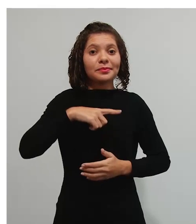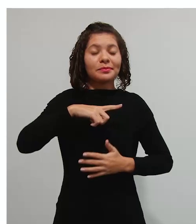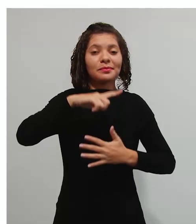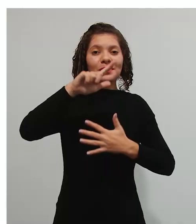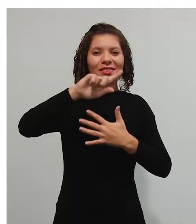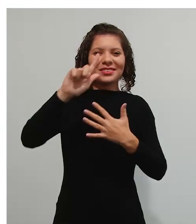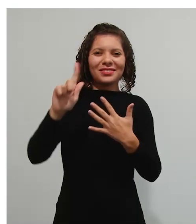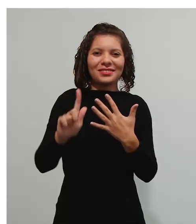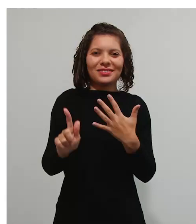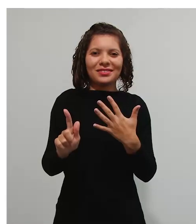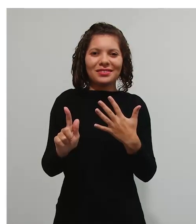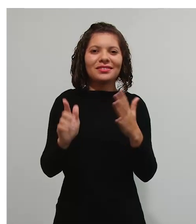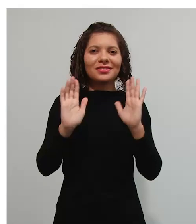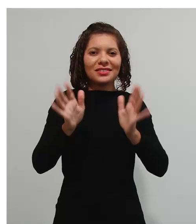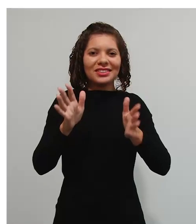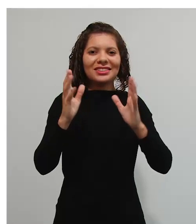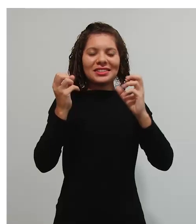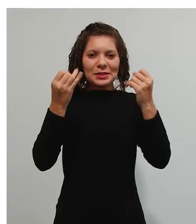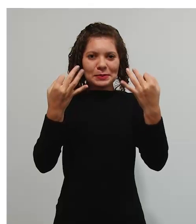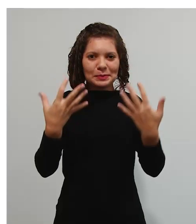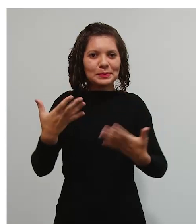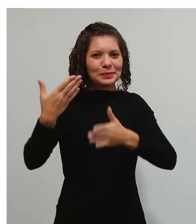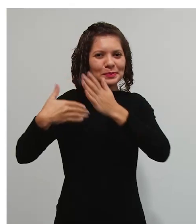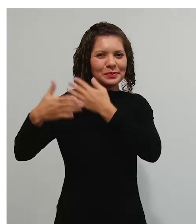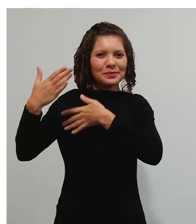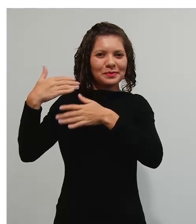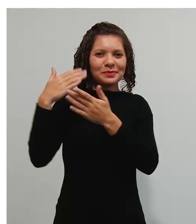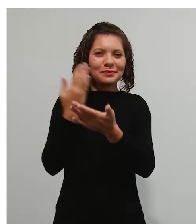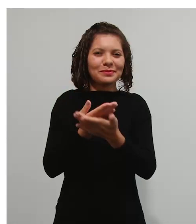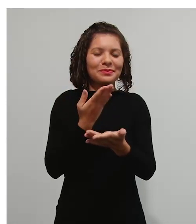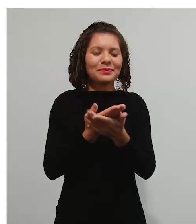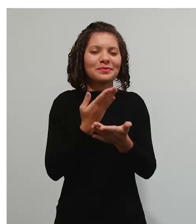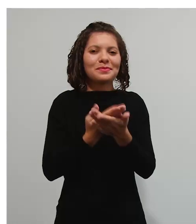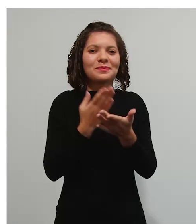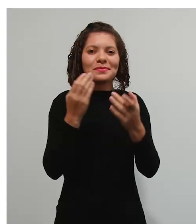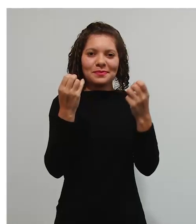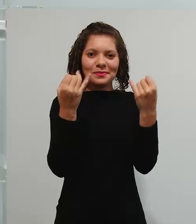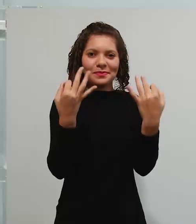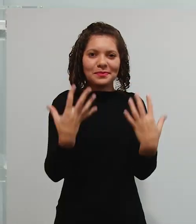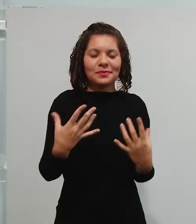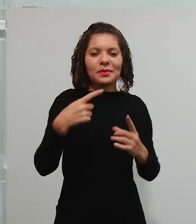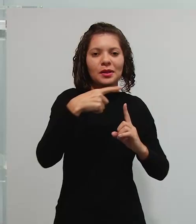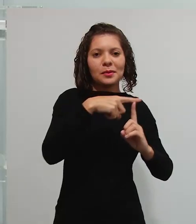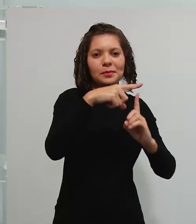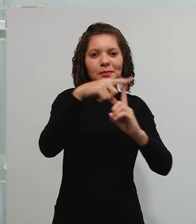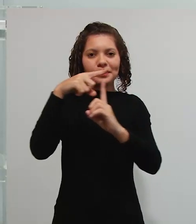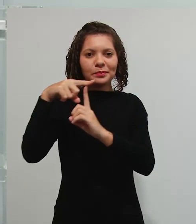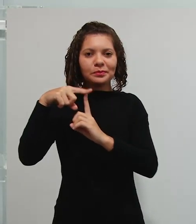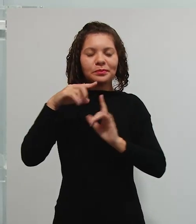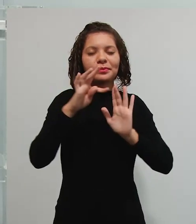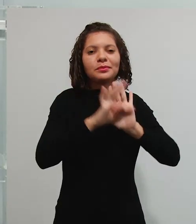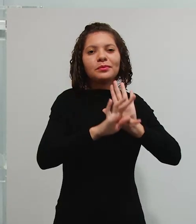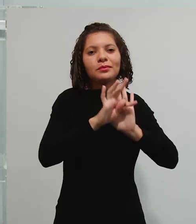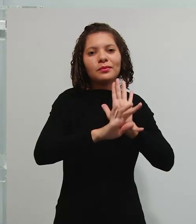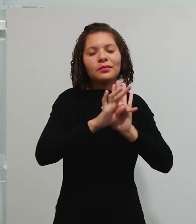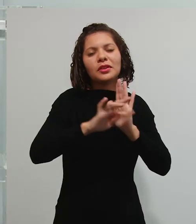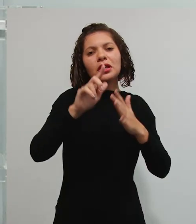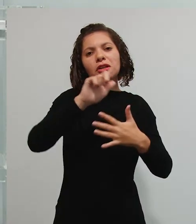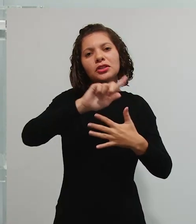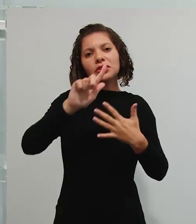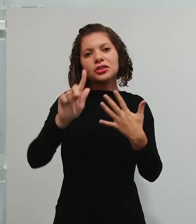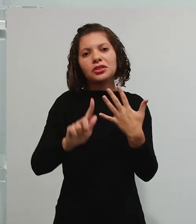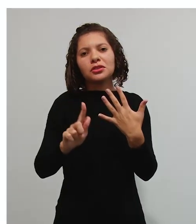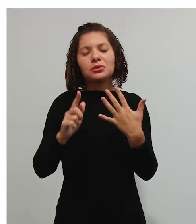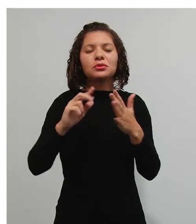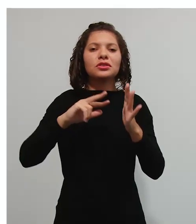gênero, nós já falamos sobre o gênero em aulas anteriores, foi a mesma aula que eu falei sobre as tipologias textuais. O que define o gênero? O